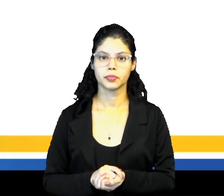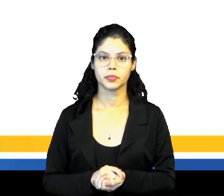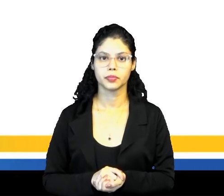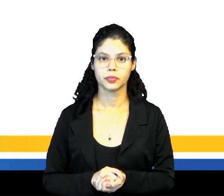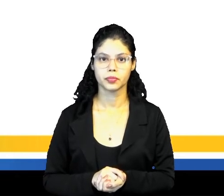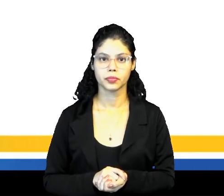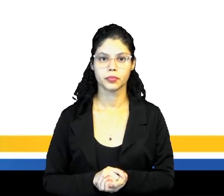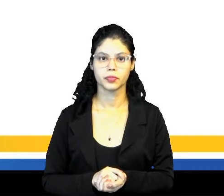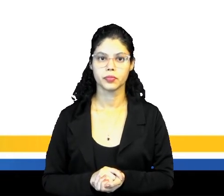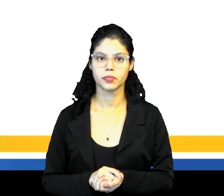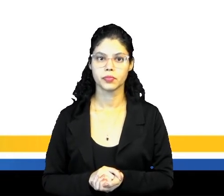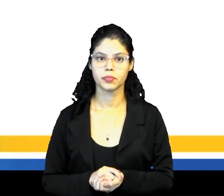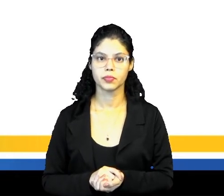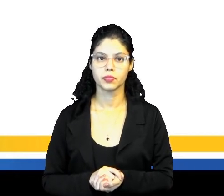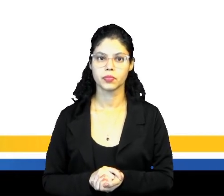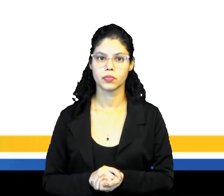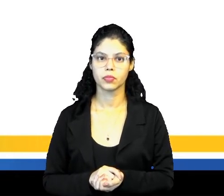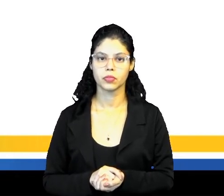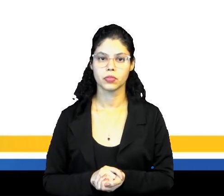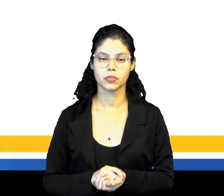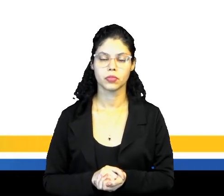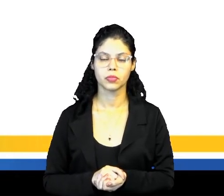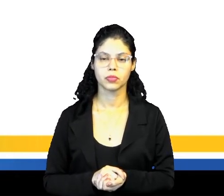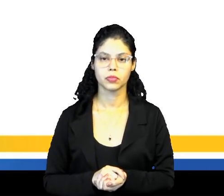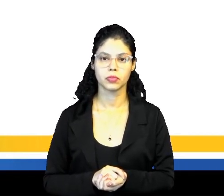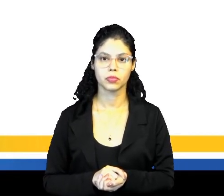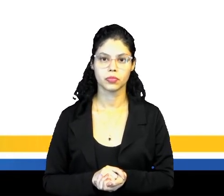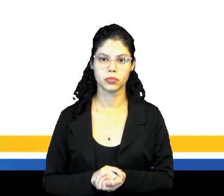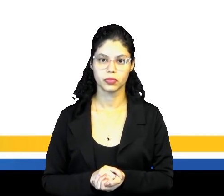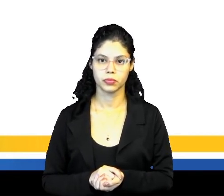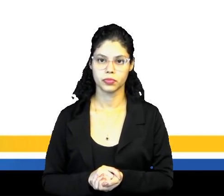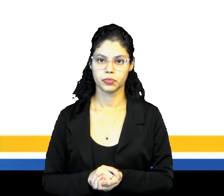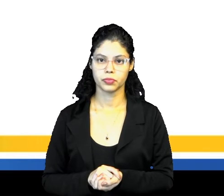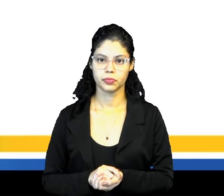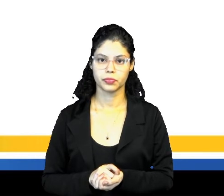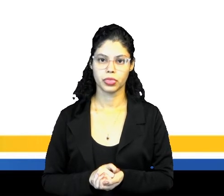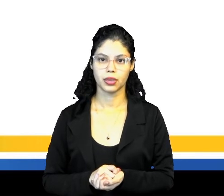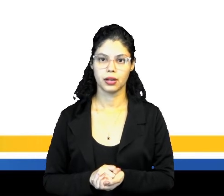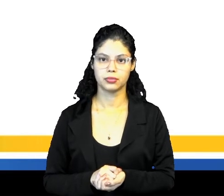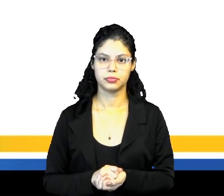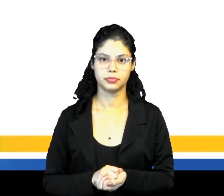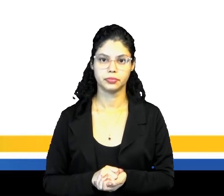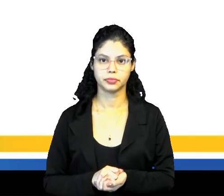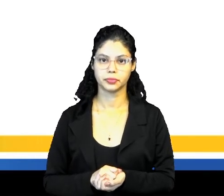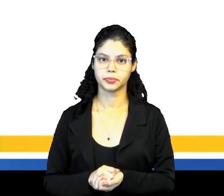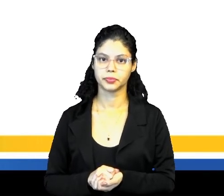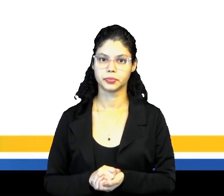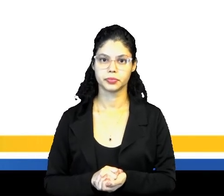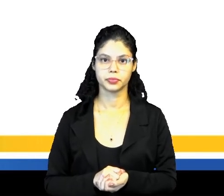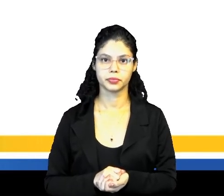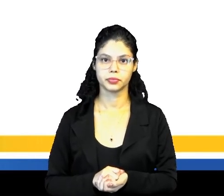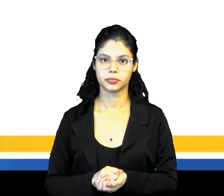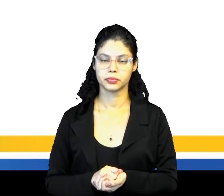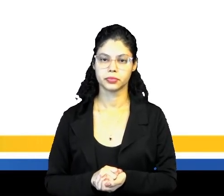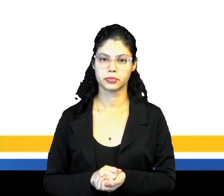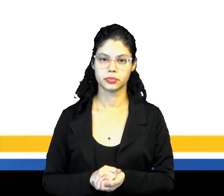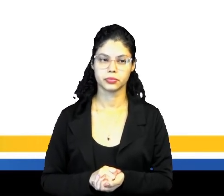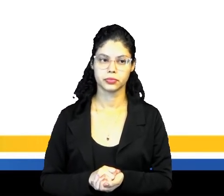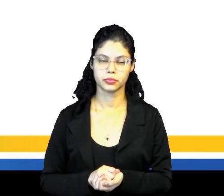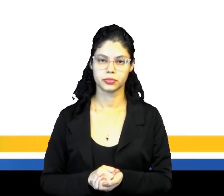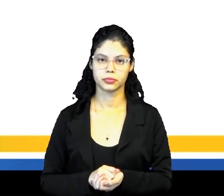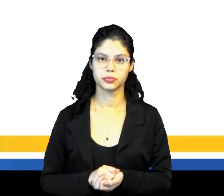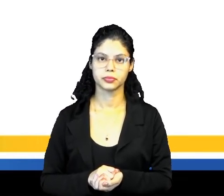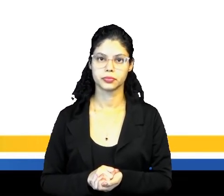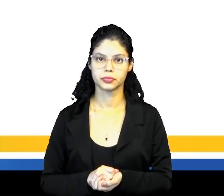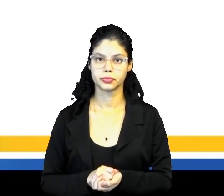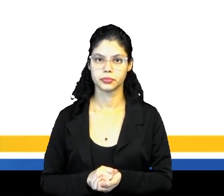No segundo quadrinho ele diz, wow, the last 2 hours really flew by. E na terceira, I hope the